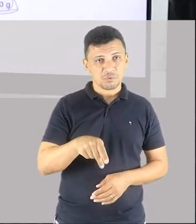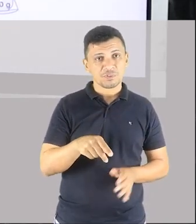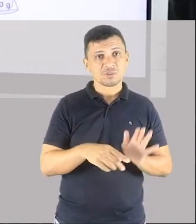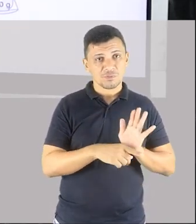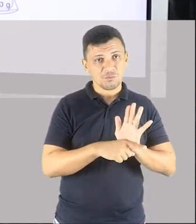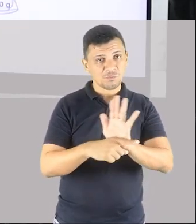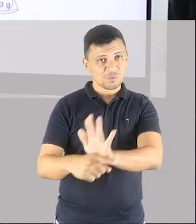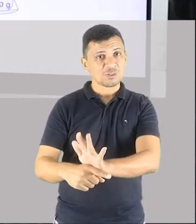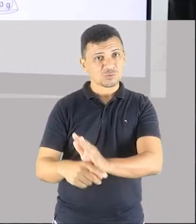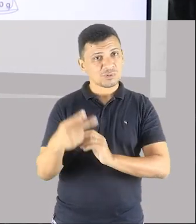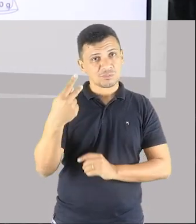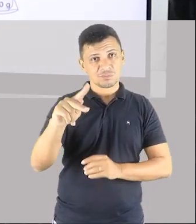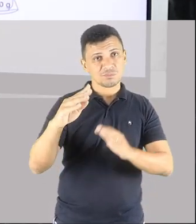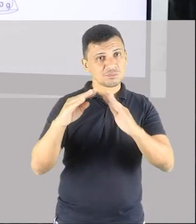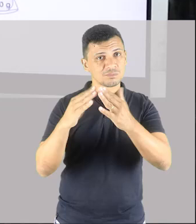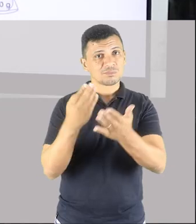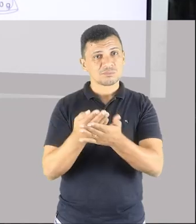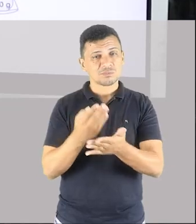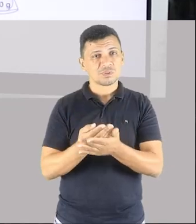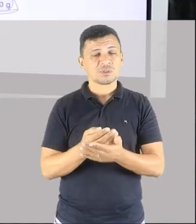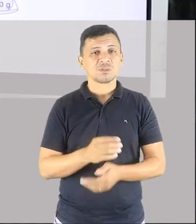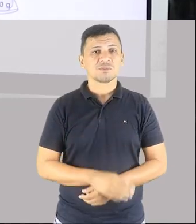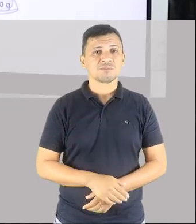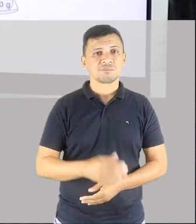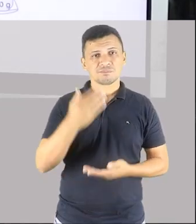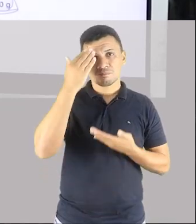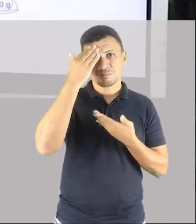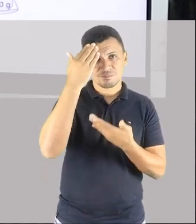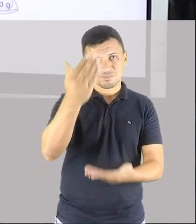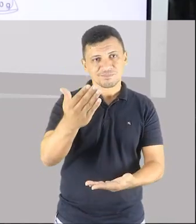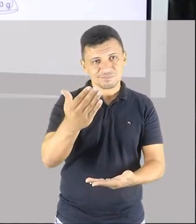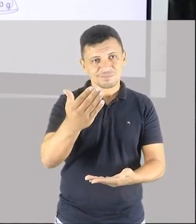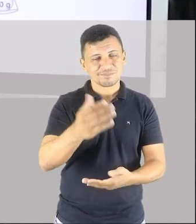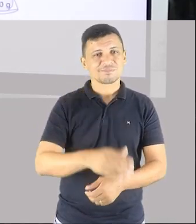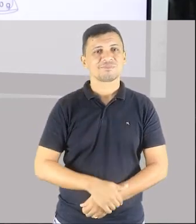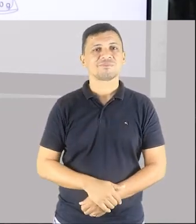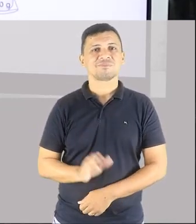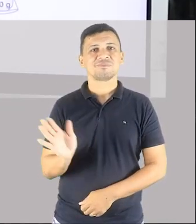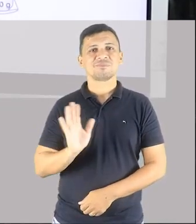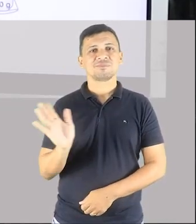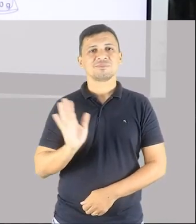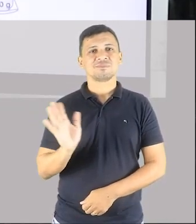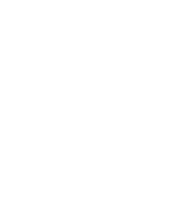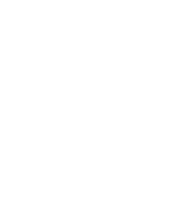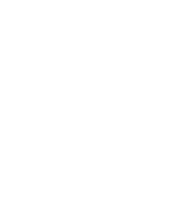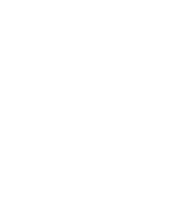tá? Então, reforce esse estudo. Muito obrigado. Até a próxima. Tchau, tchau.